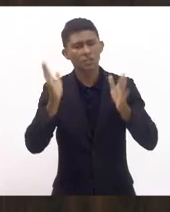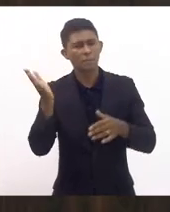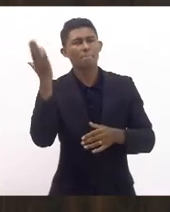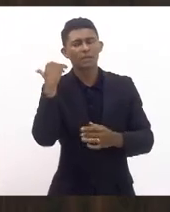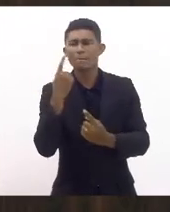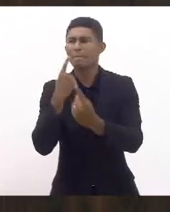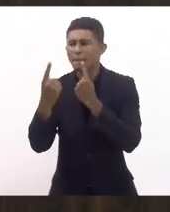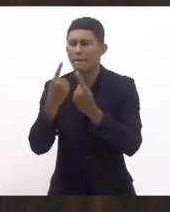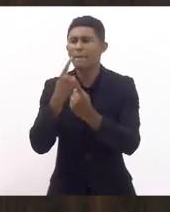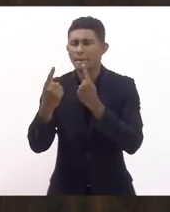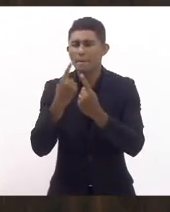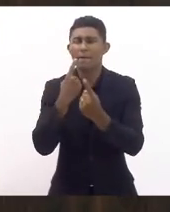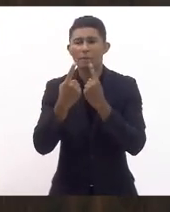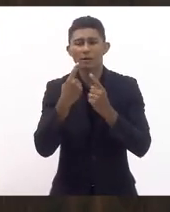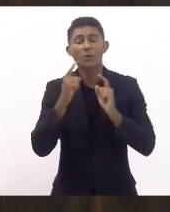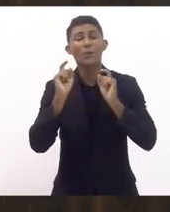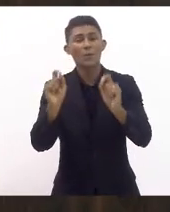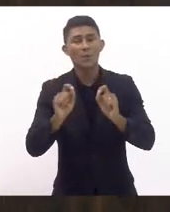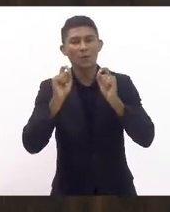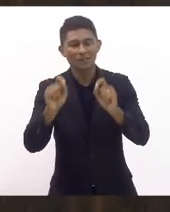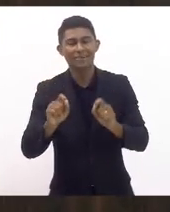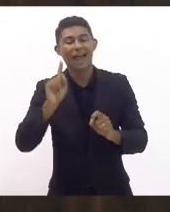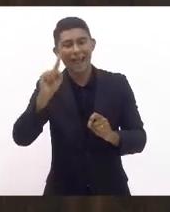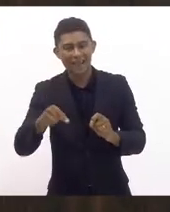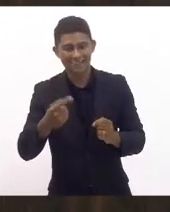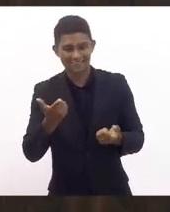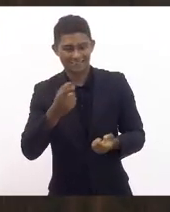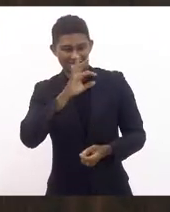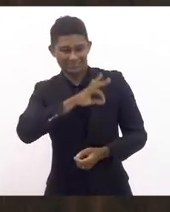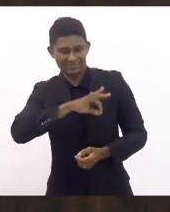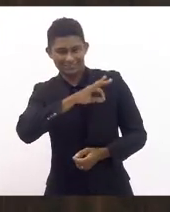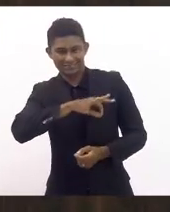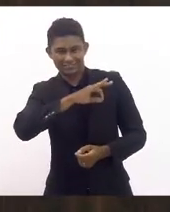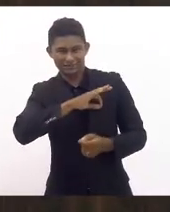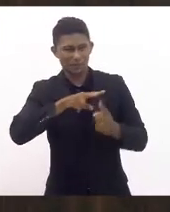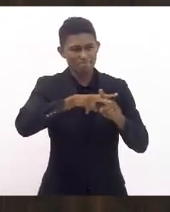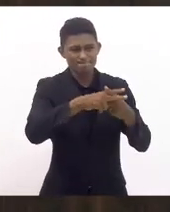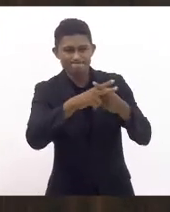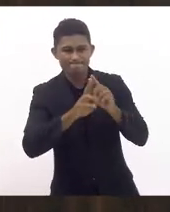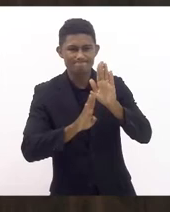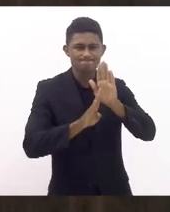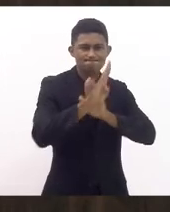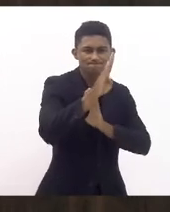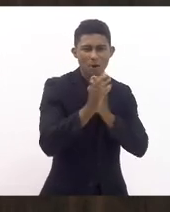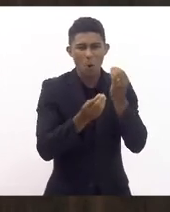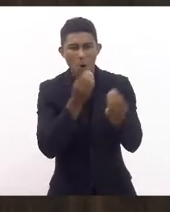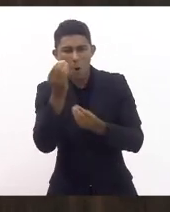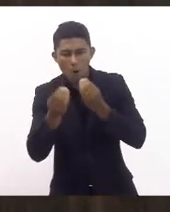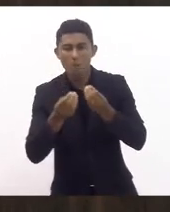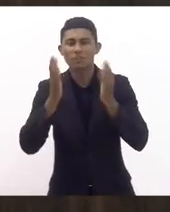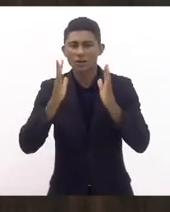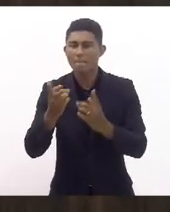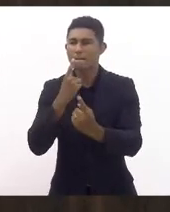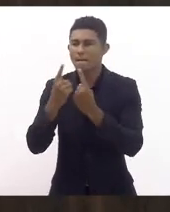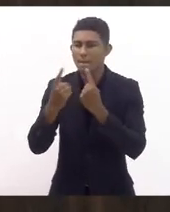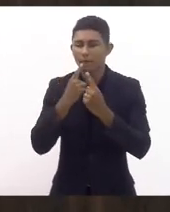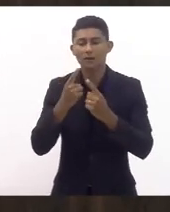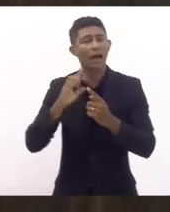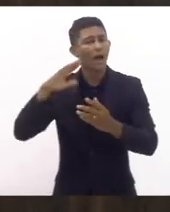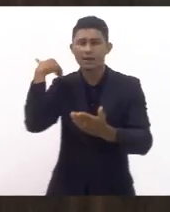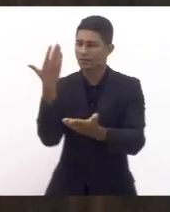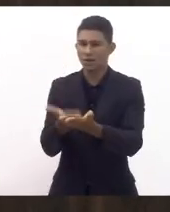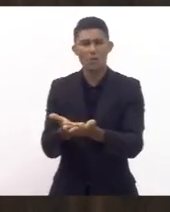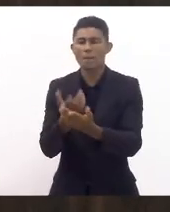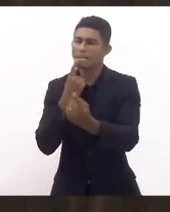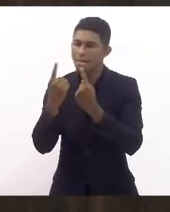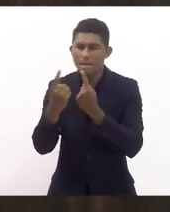Sobre como fazer os reajustes, né? E foi muito intenso, e a gente vem continuando conversando, e é assim